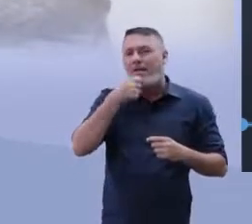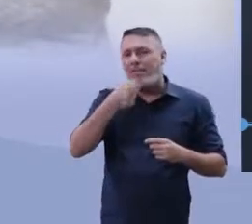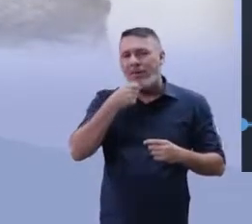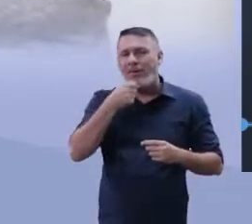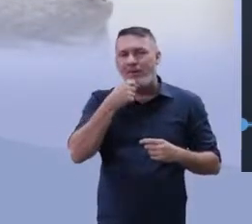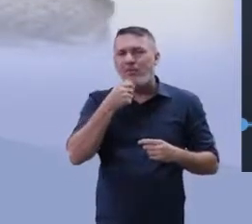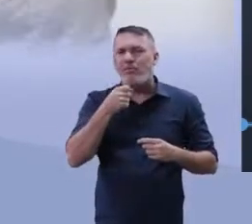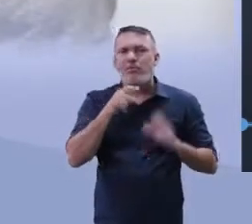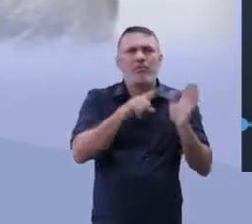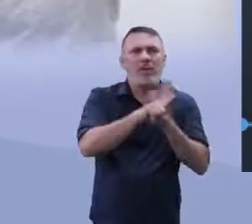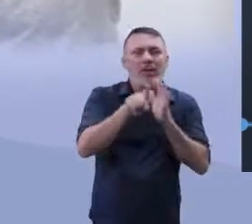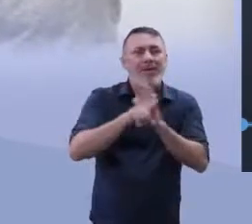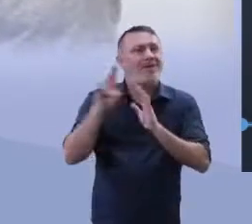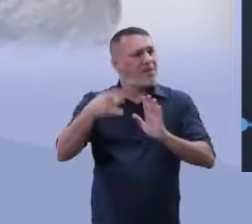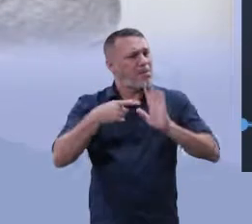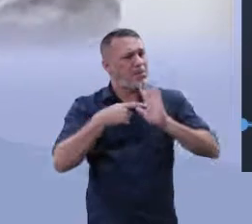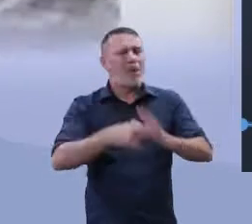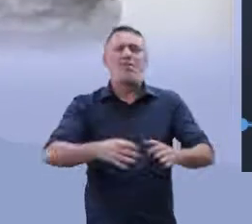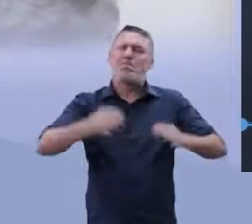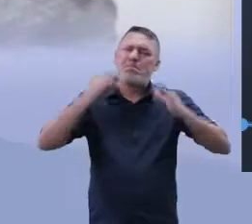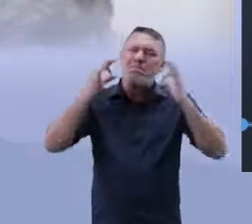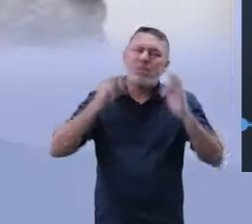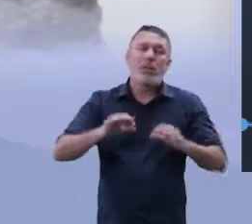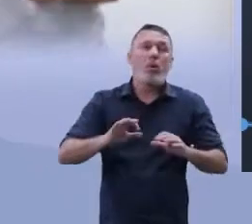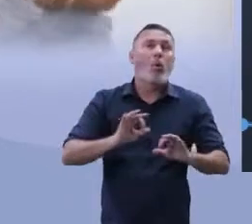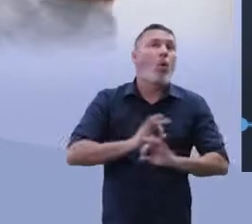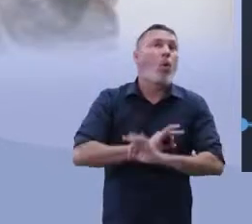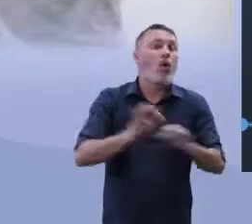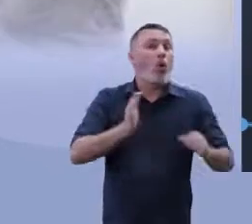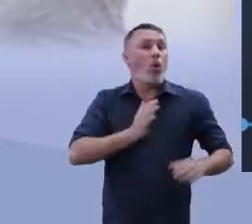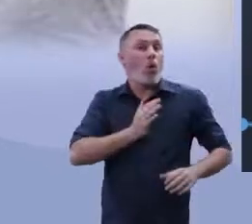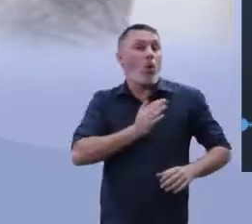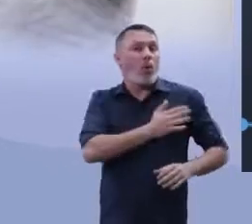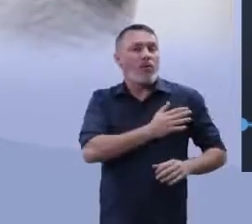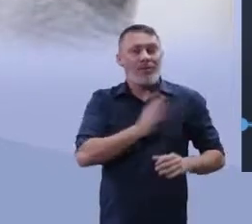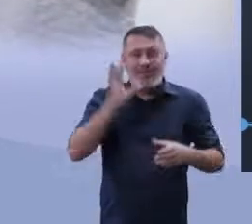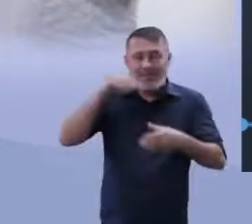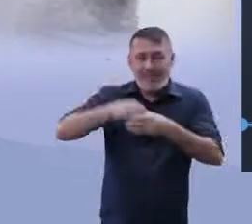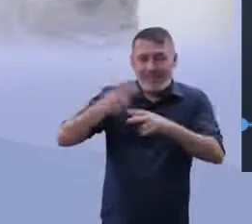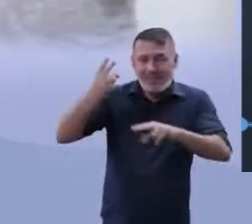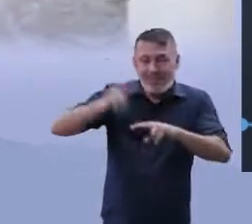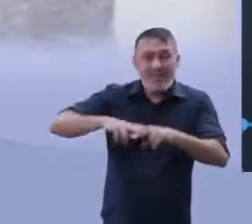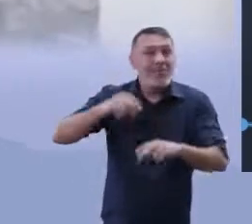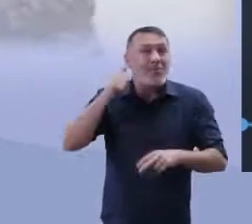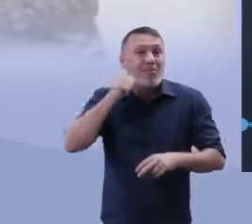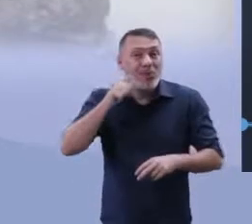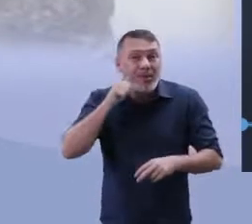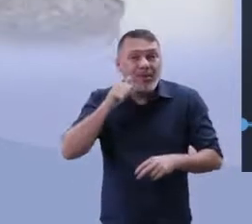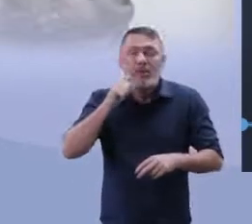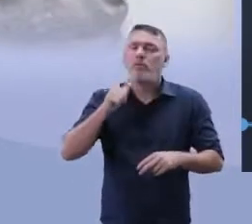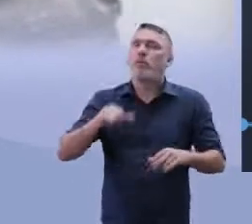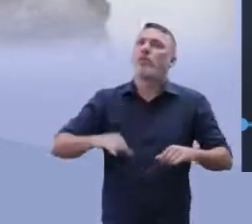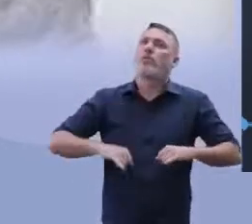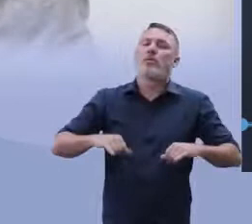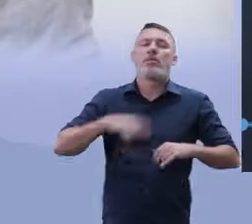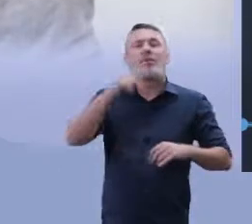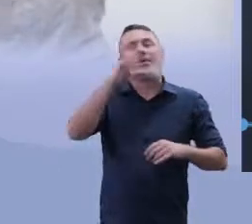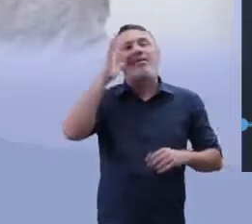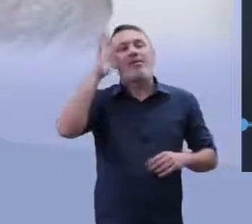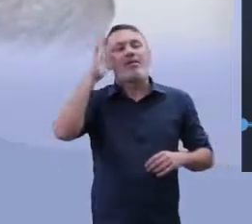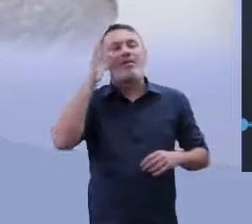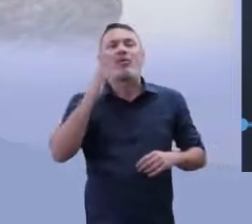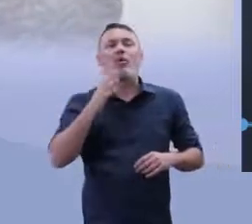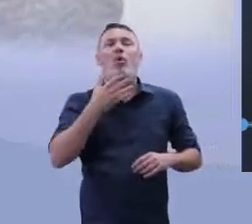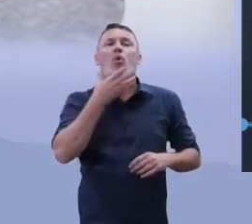ela vai apresentar o verdadeiro cenário de horror que as mulheres passam. Pense comigo, preste atenção comigo. Se